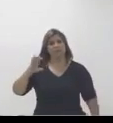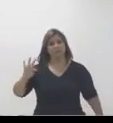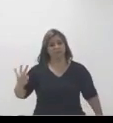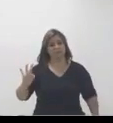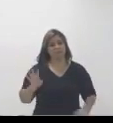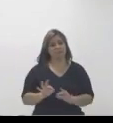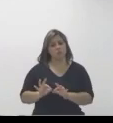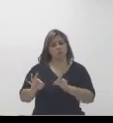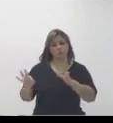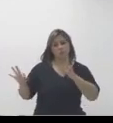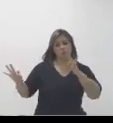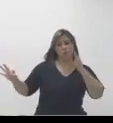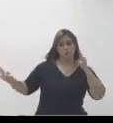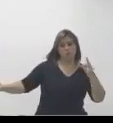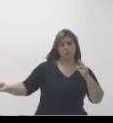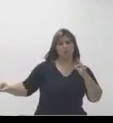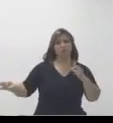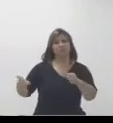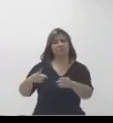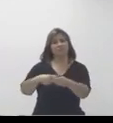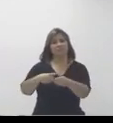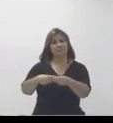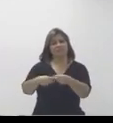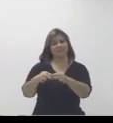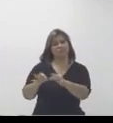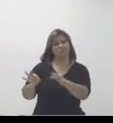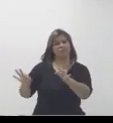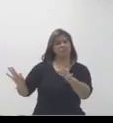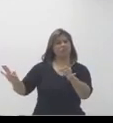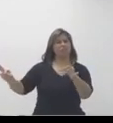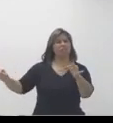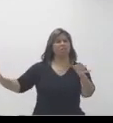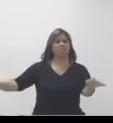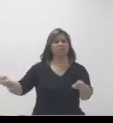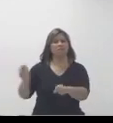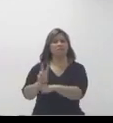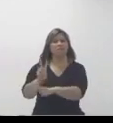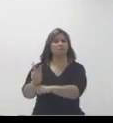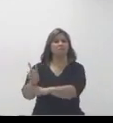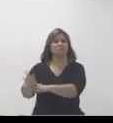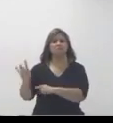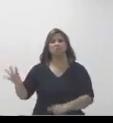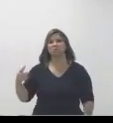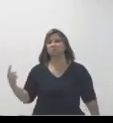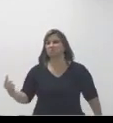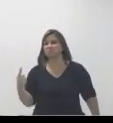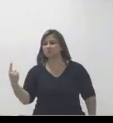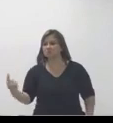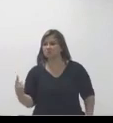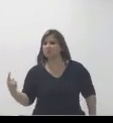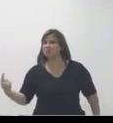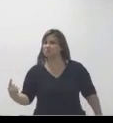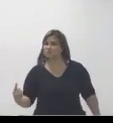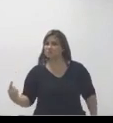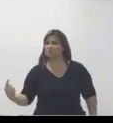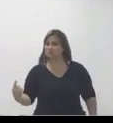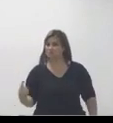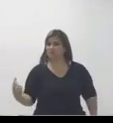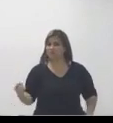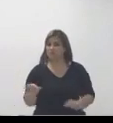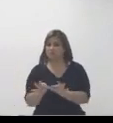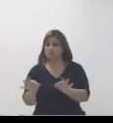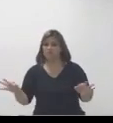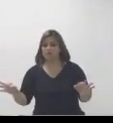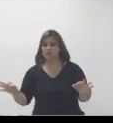fora dos territórios que estão em lugares isolados vamos dizer assim é estão fora dessa